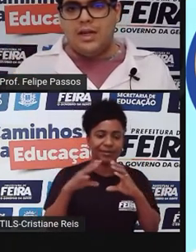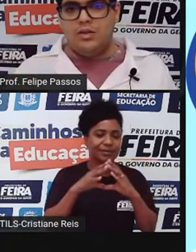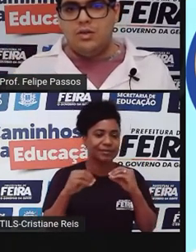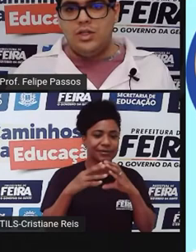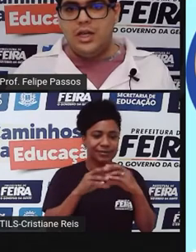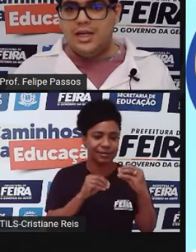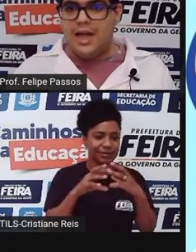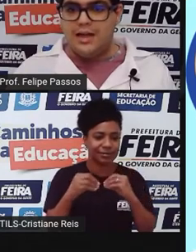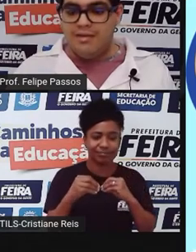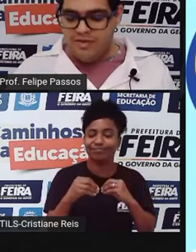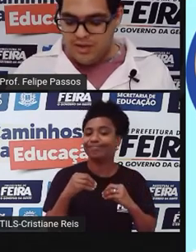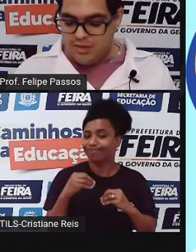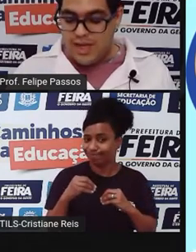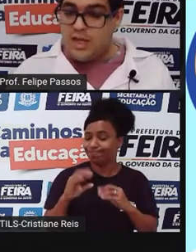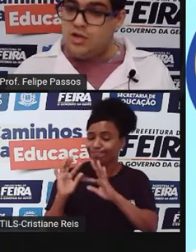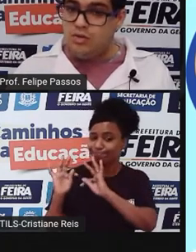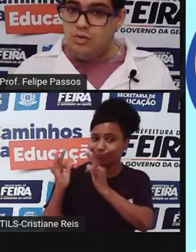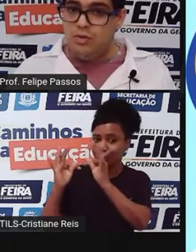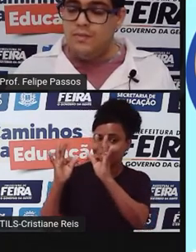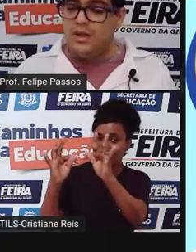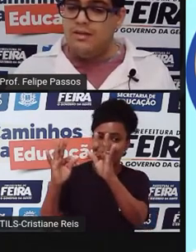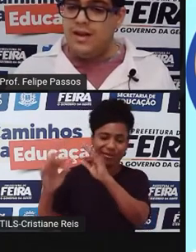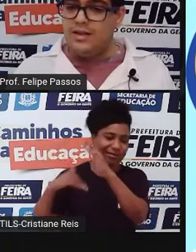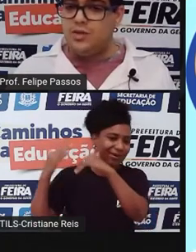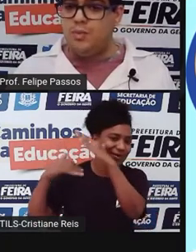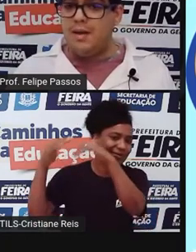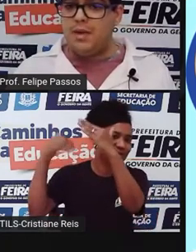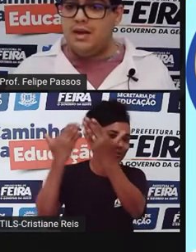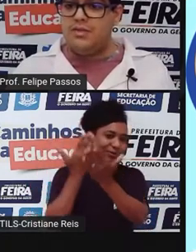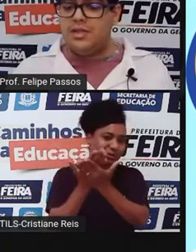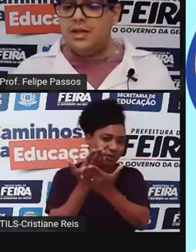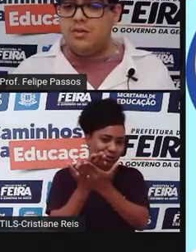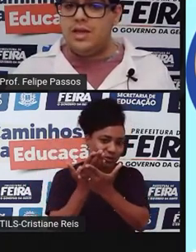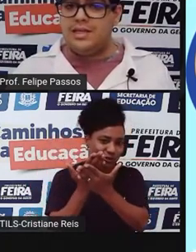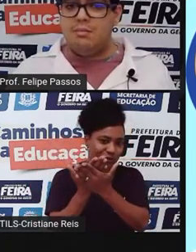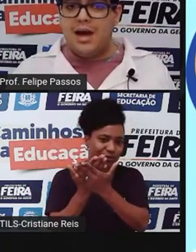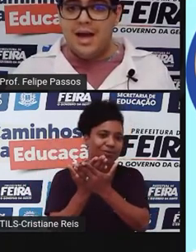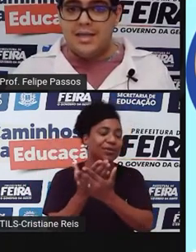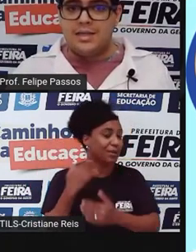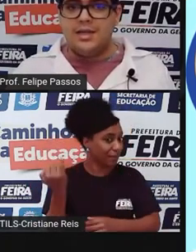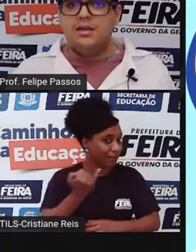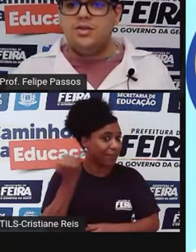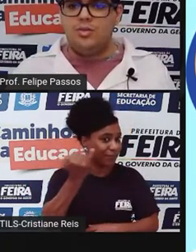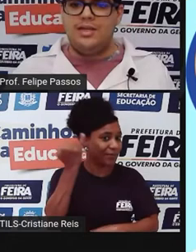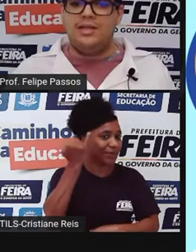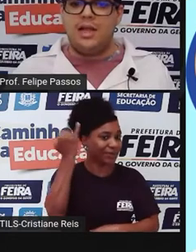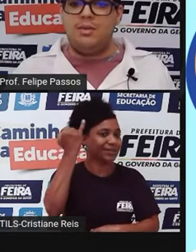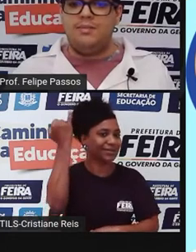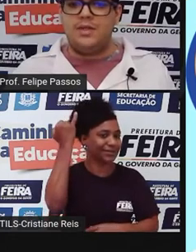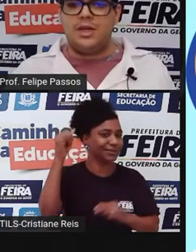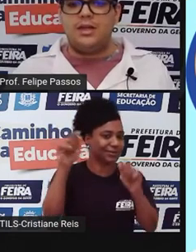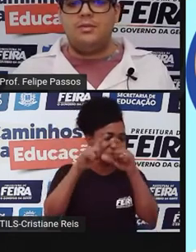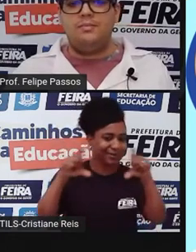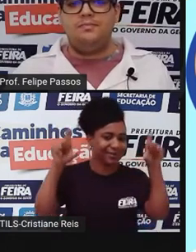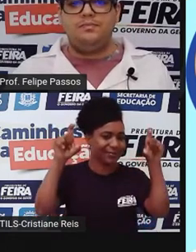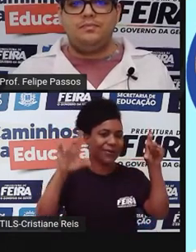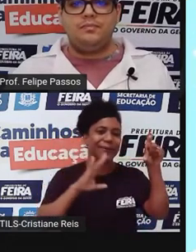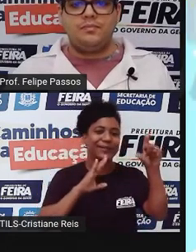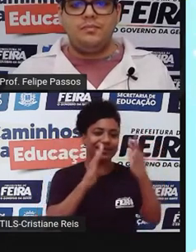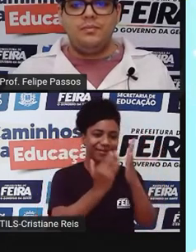uma tecnologia que está em avanço, que está em estudo, e vale super a pena você conhecer mais sobre esse tema,